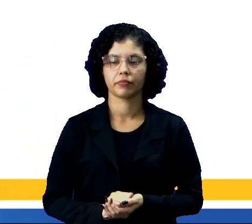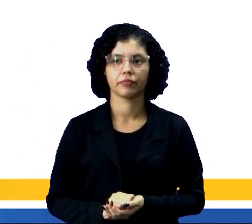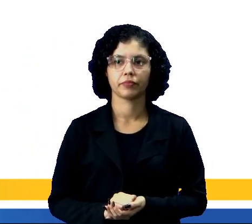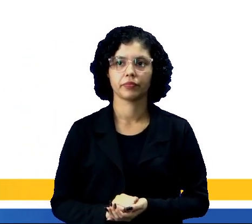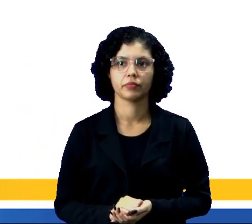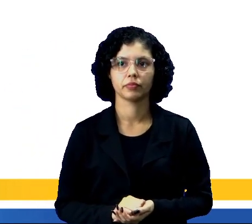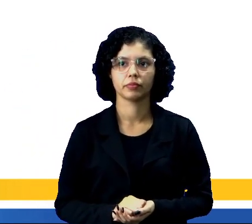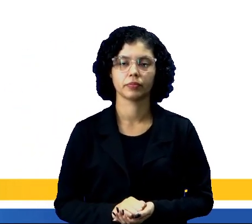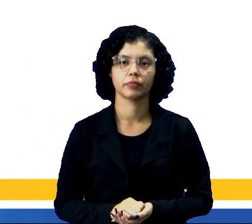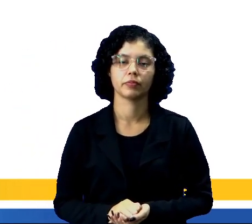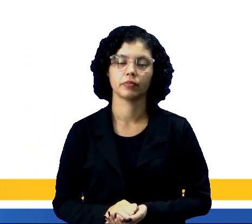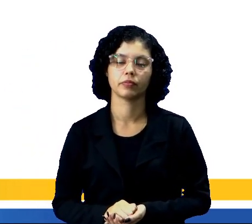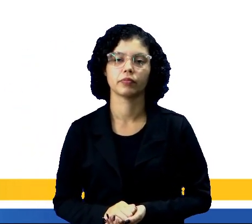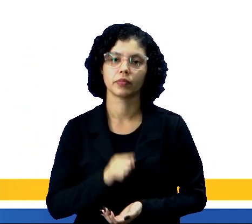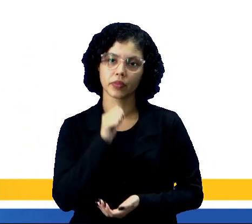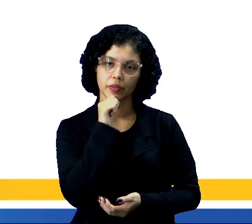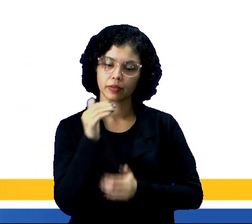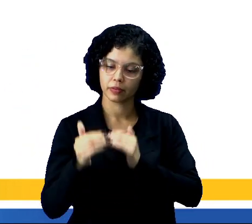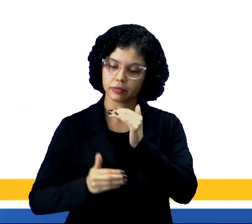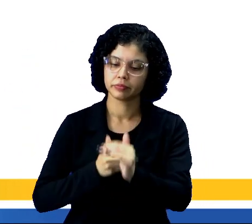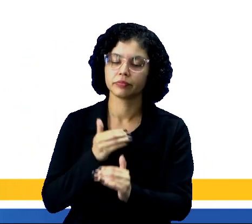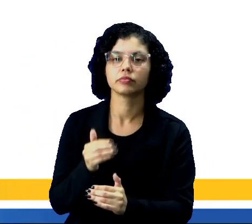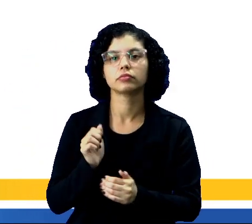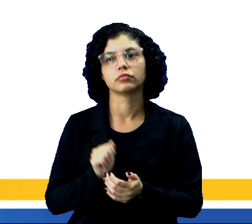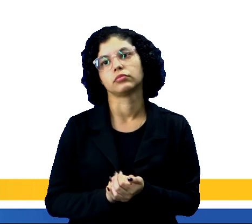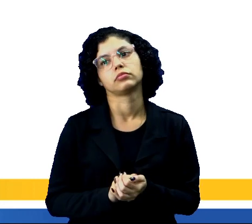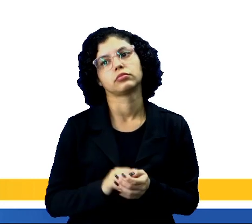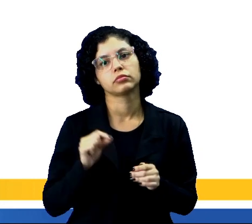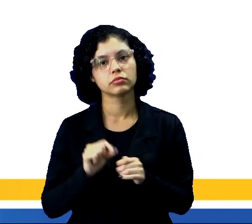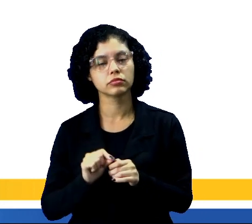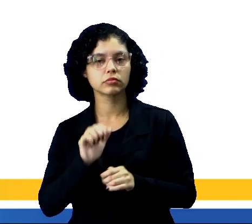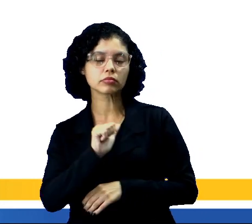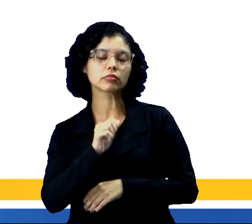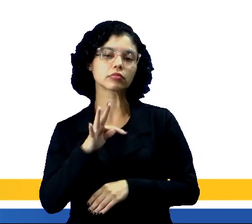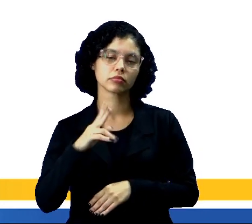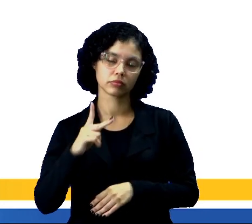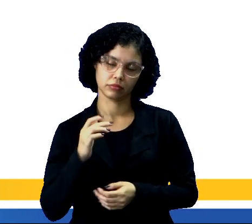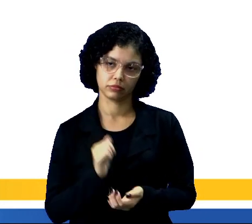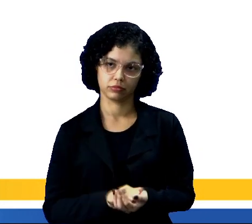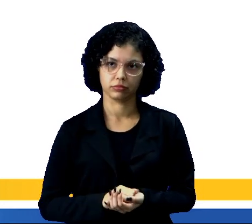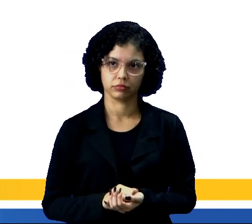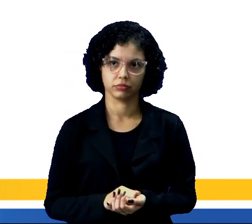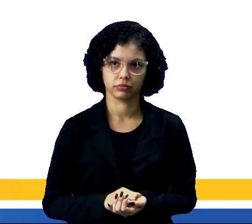é a membrana do tilacoide, e há um processo então de formação de ATP,